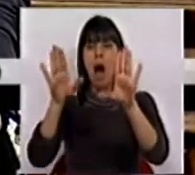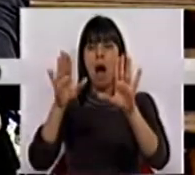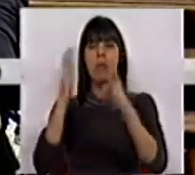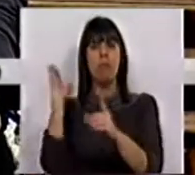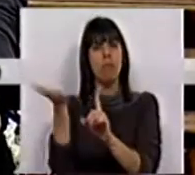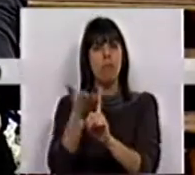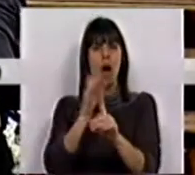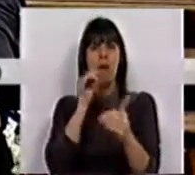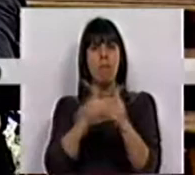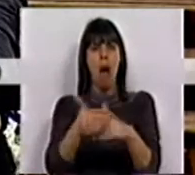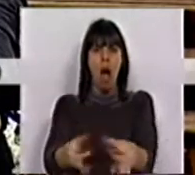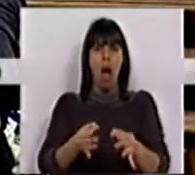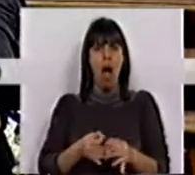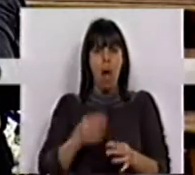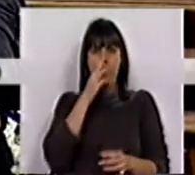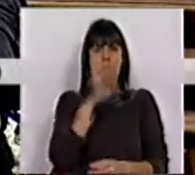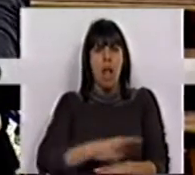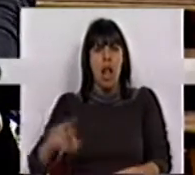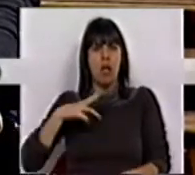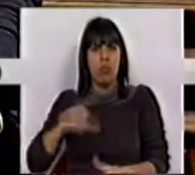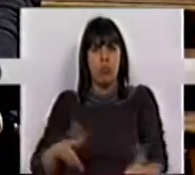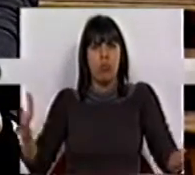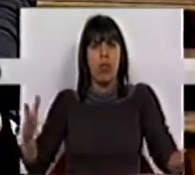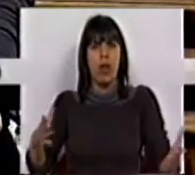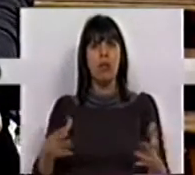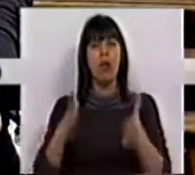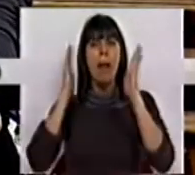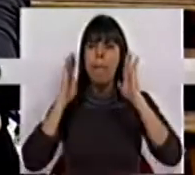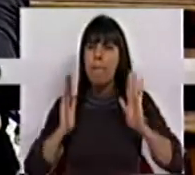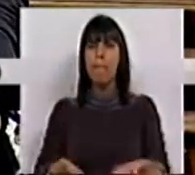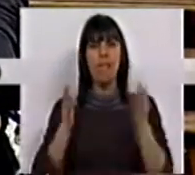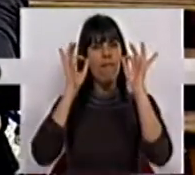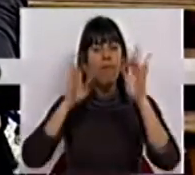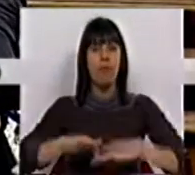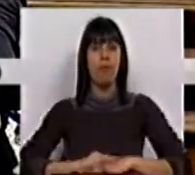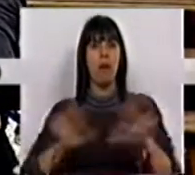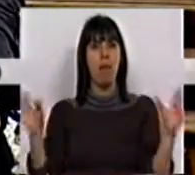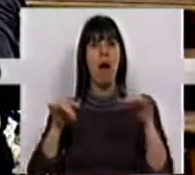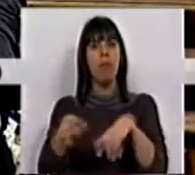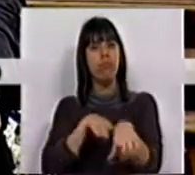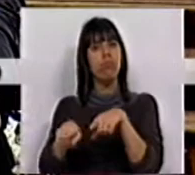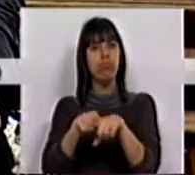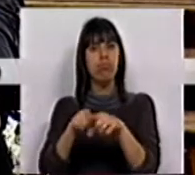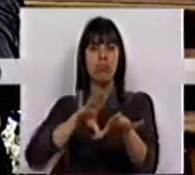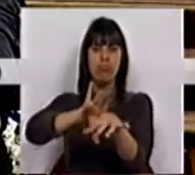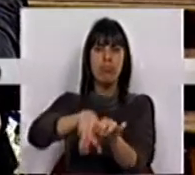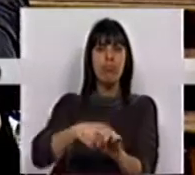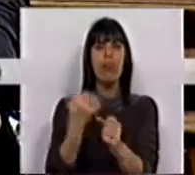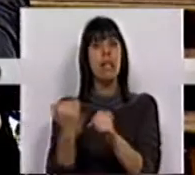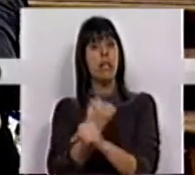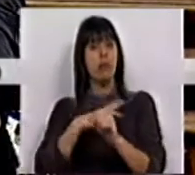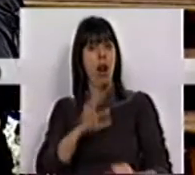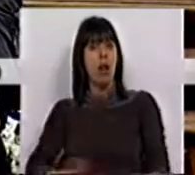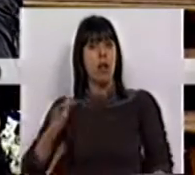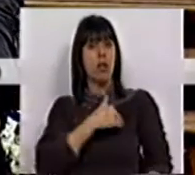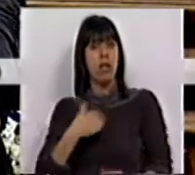a condenar à morte antecipada milhares de portugueses. É preciso pôr fim a esta política de destruição do